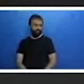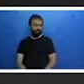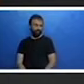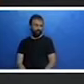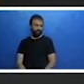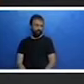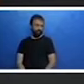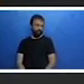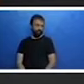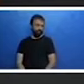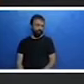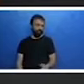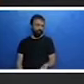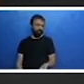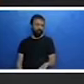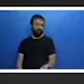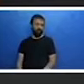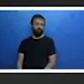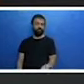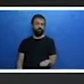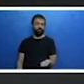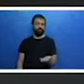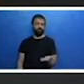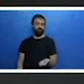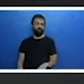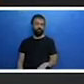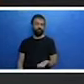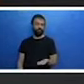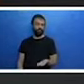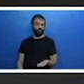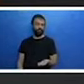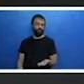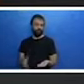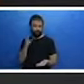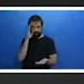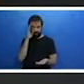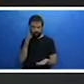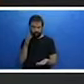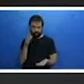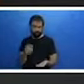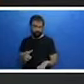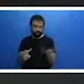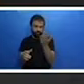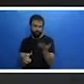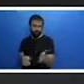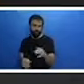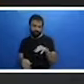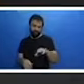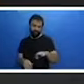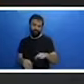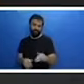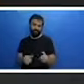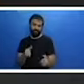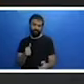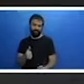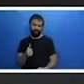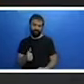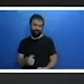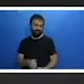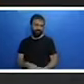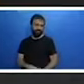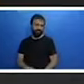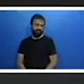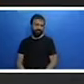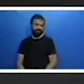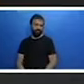a parte beleza vamos ver a segunda vamos lá vamos lá concentração vai dar certo consegui até